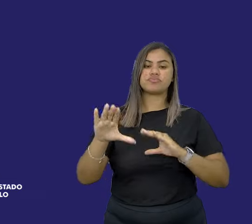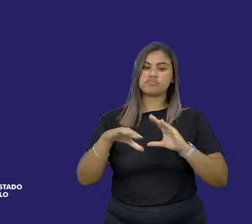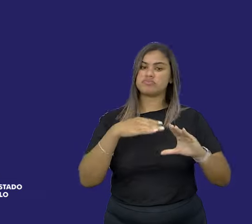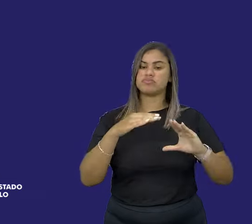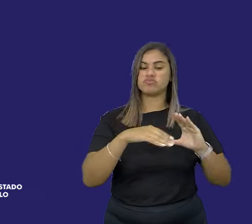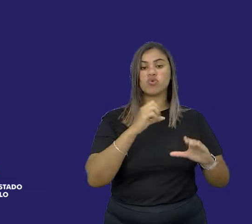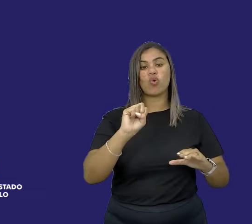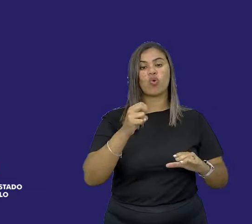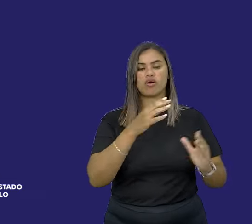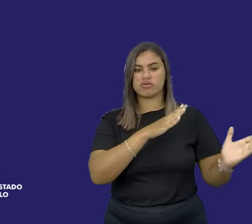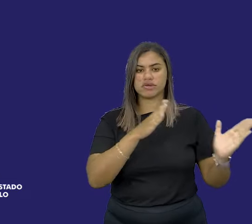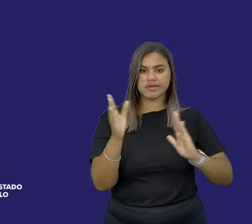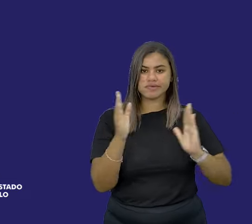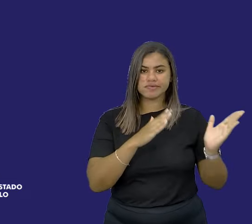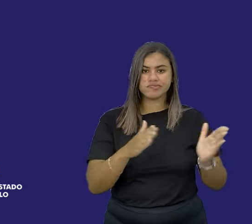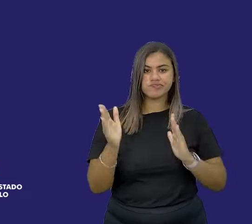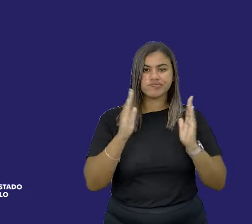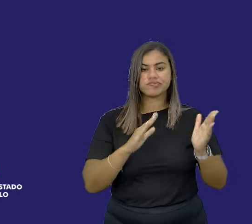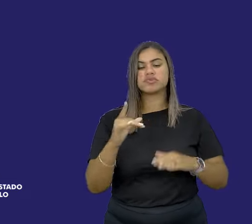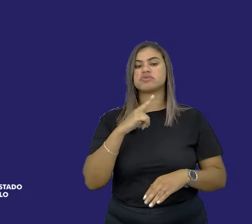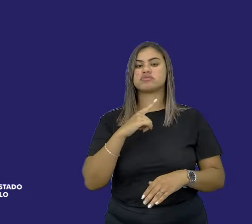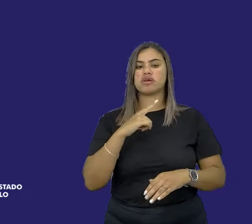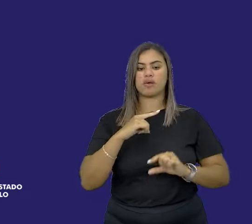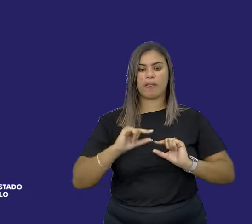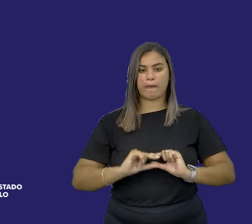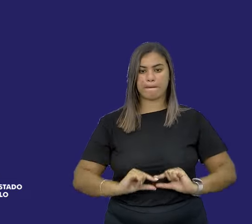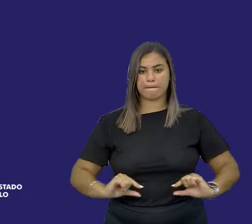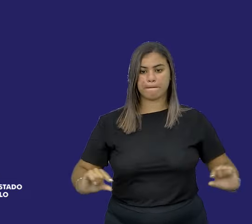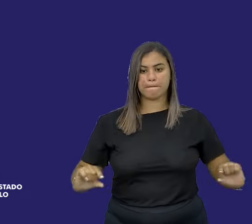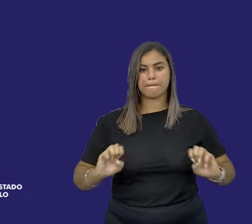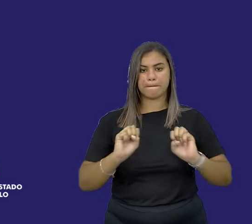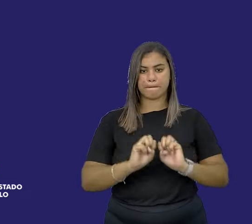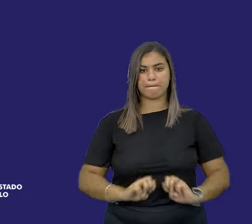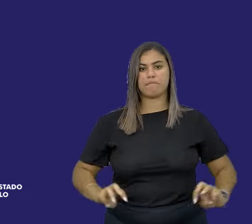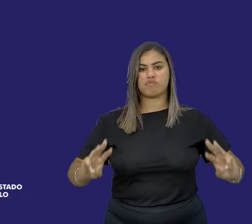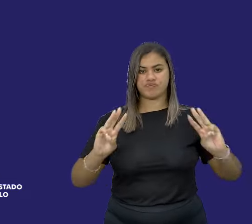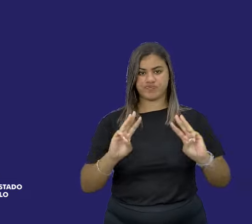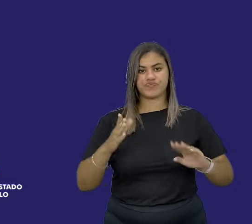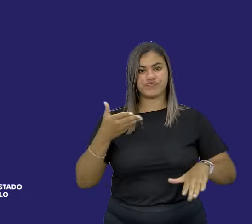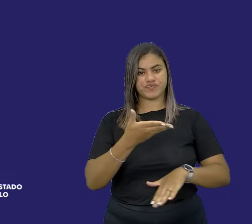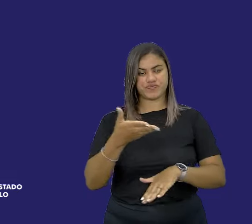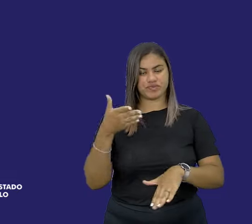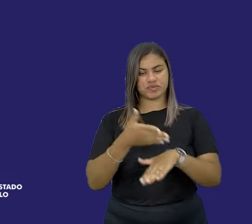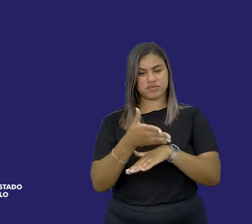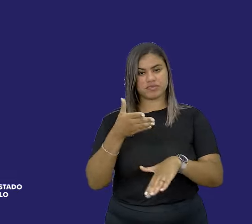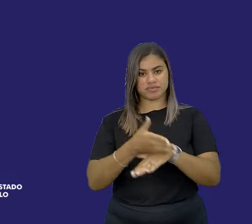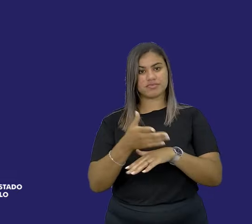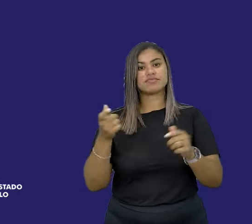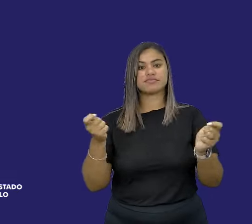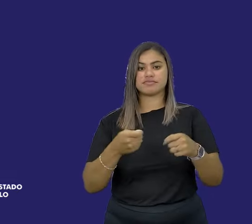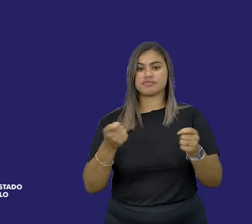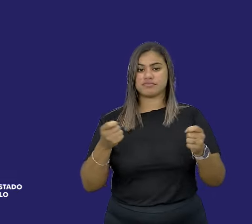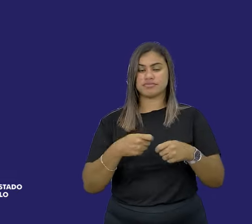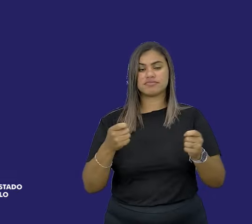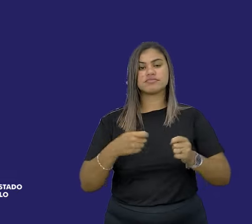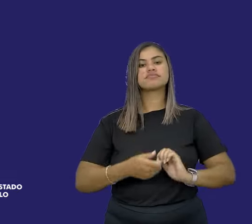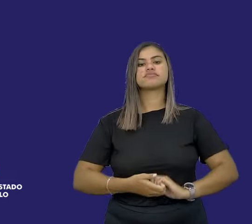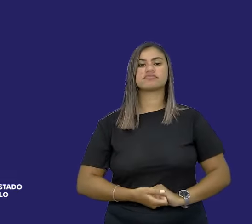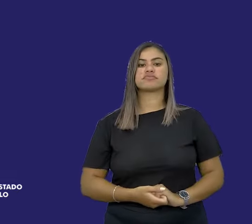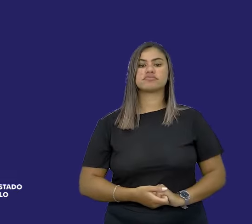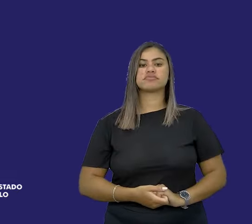vocês assistirem, receberem esse PPT, vai ter lá embaixo também o endereço completo para vocês acessarem, se não conseguirem